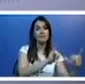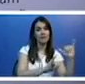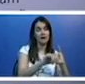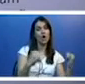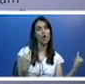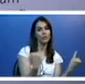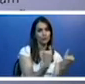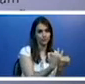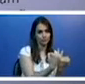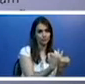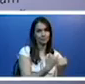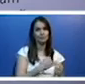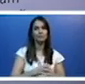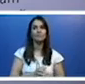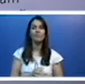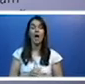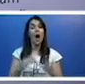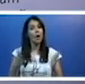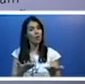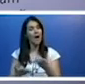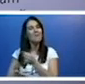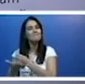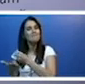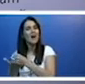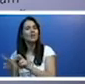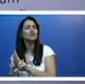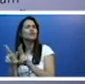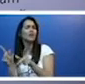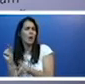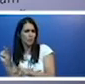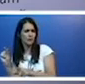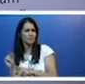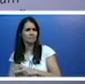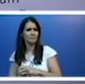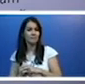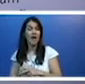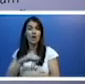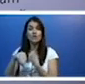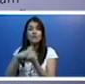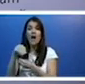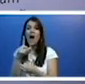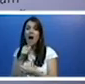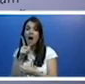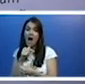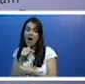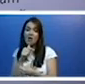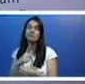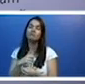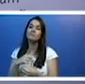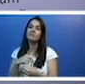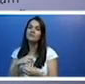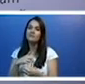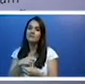ionização. Já as bases, que são compostos iônicos, quando dissolvidos em água, têm o seu